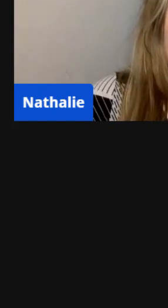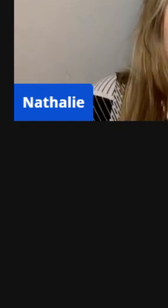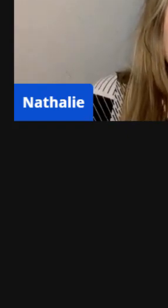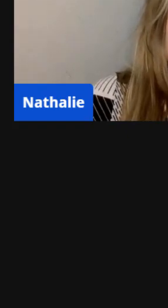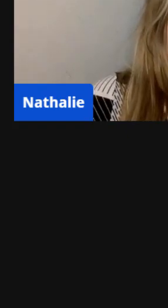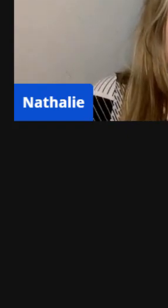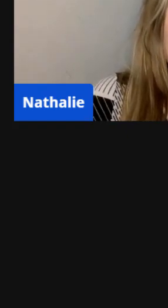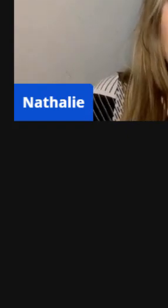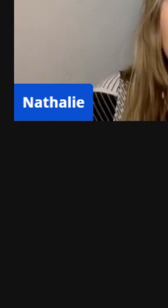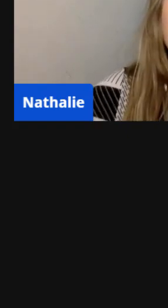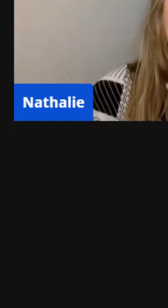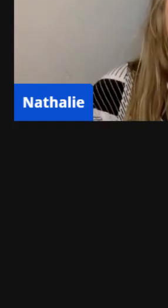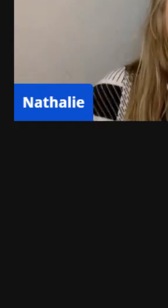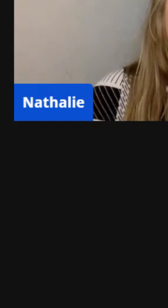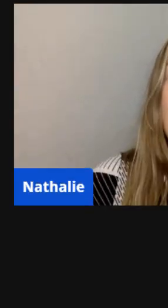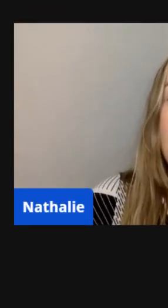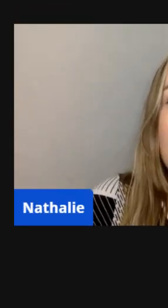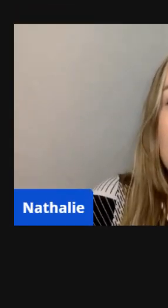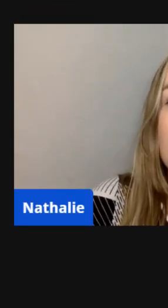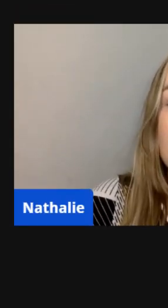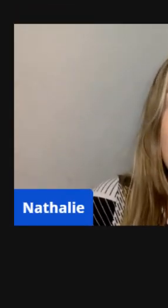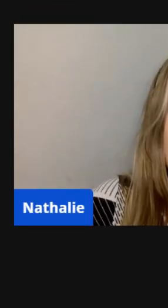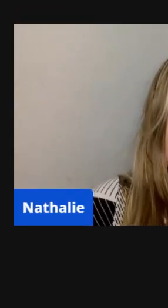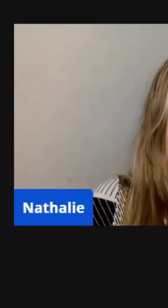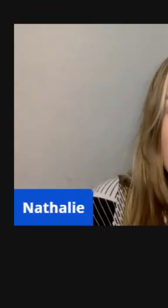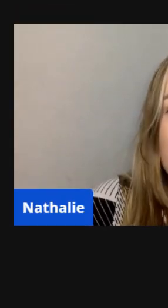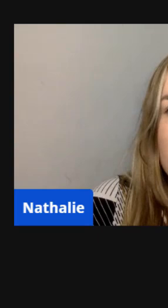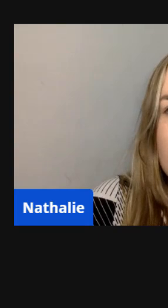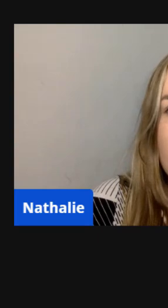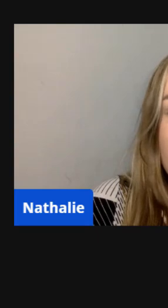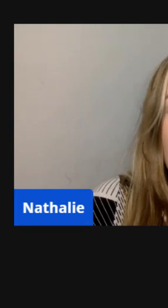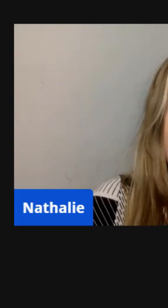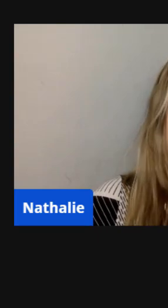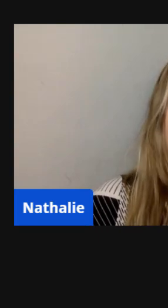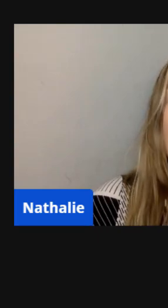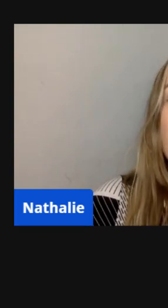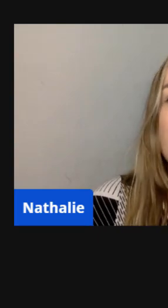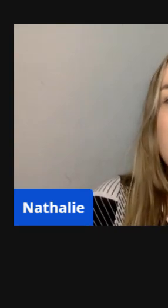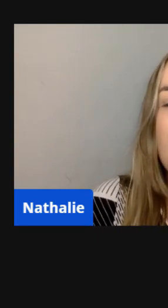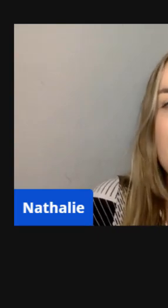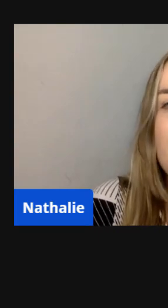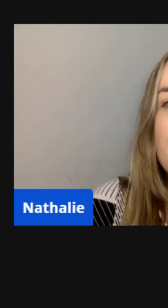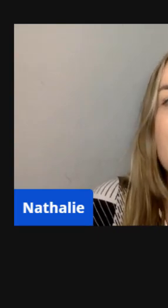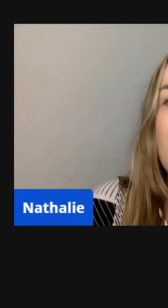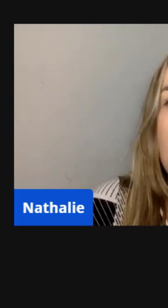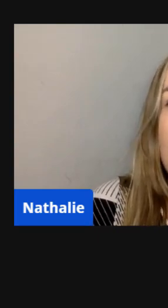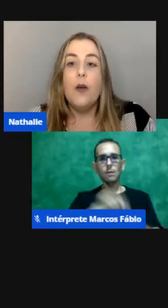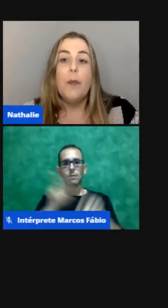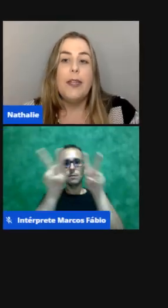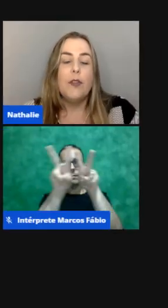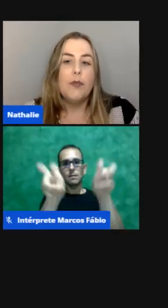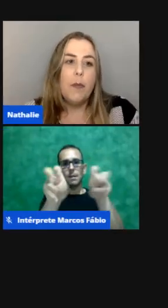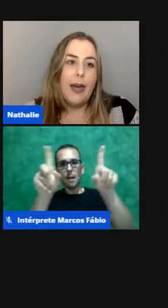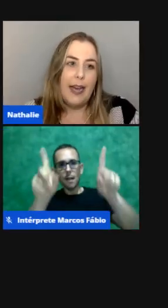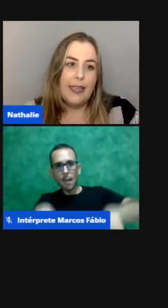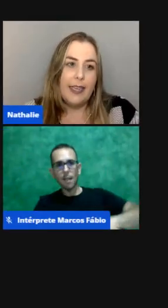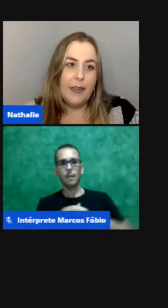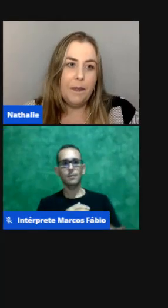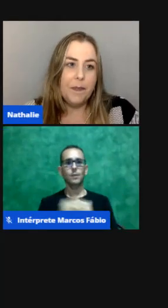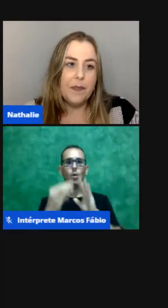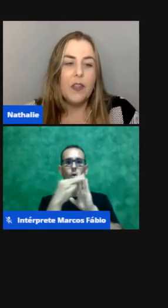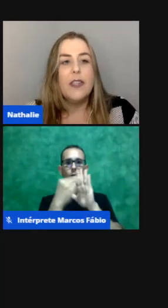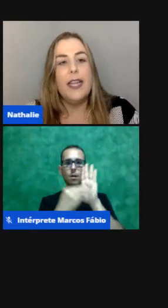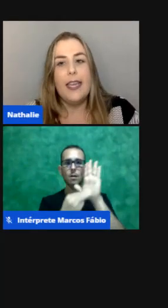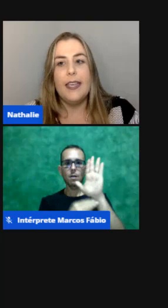Então, daqui a pouco o professor Marcos volta. Eu vou dar início a essa formação. E o nosso tema é o método